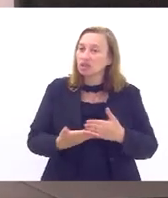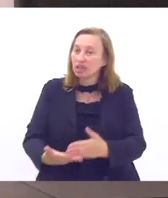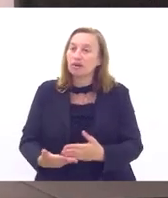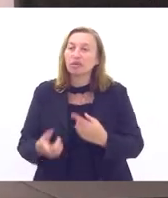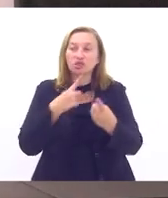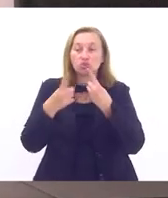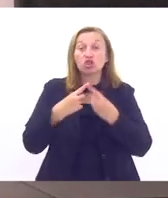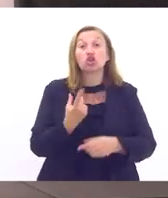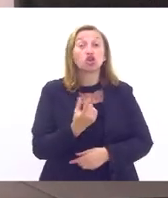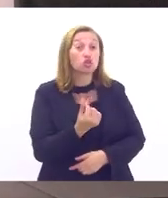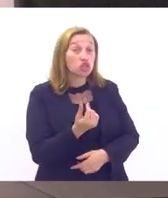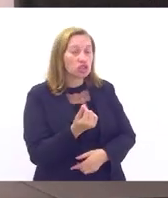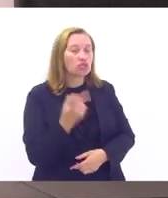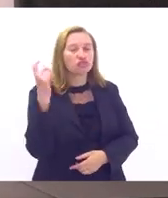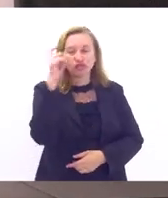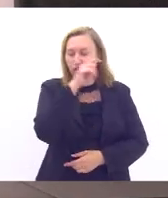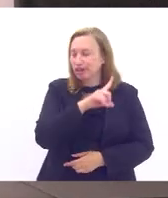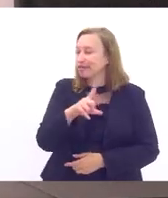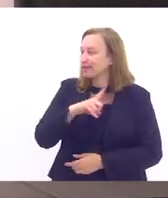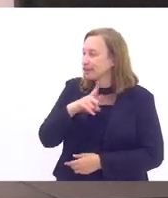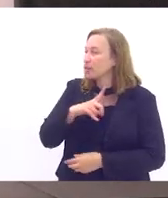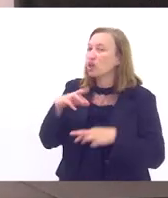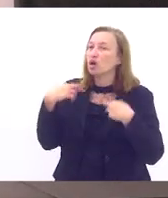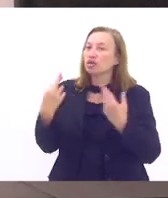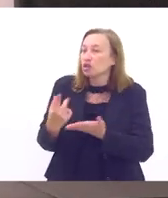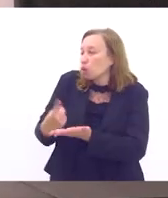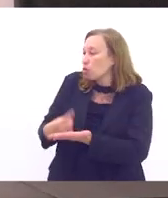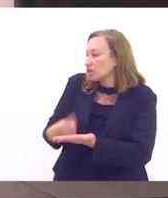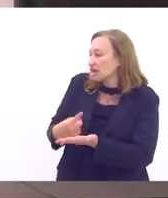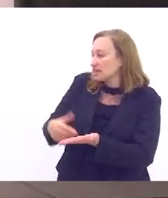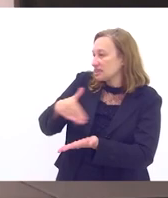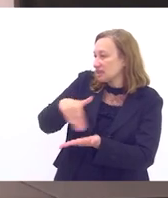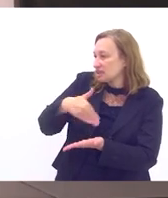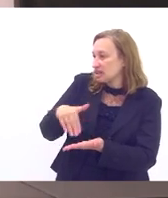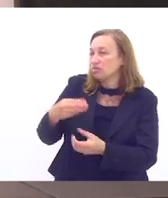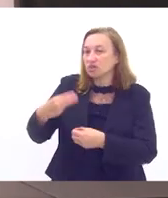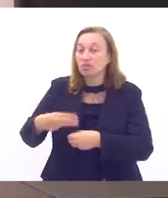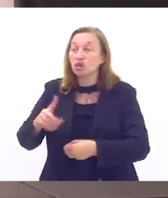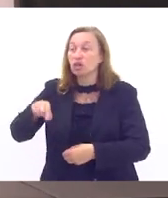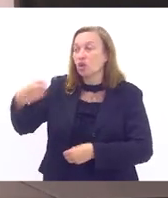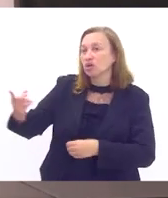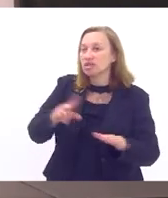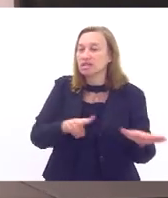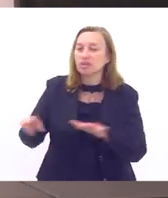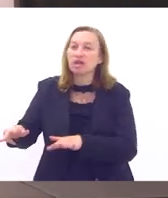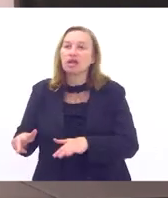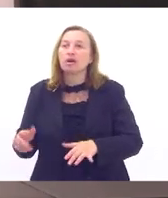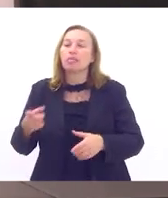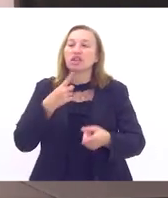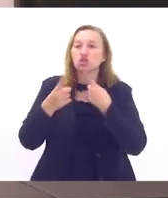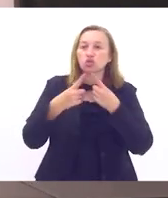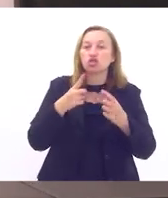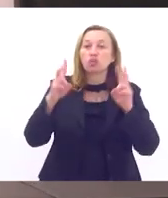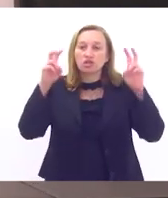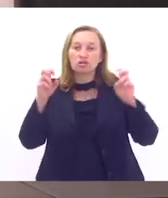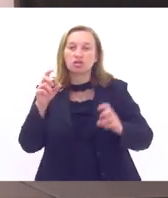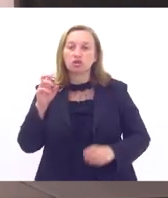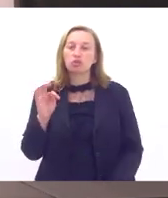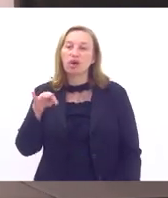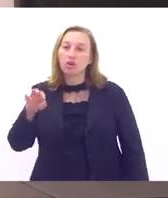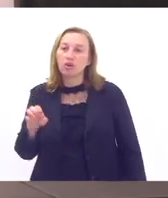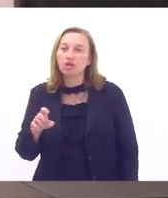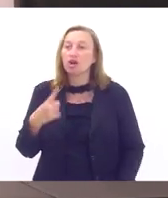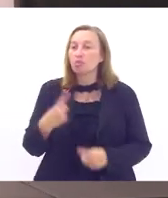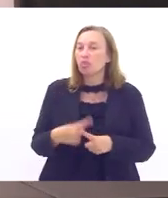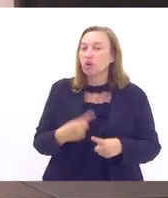dinheiro, nós temos uma enorme dificuldade, tem uma reunião marcada com o secretário municipal para a próxima semana, para discutir a questão da tuberculose, porque isto está